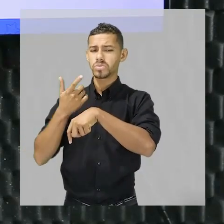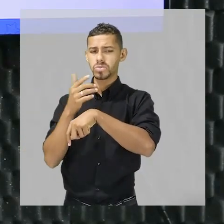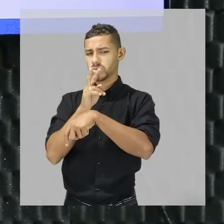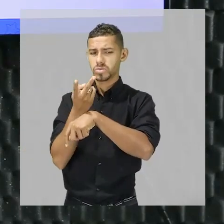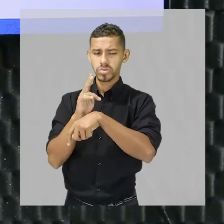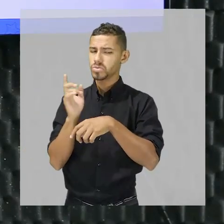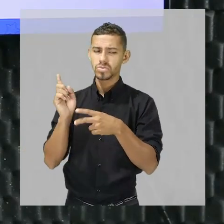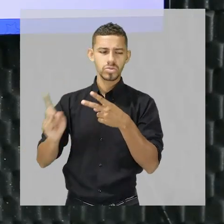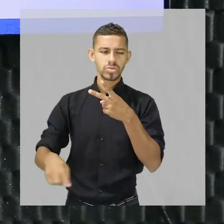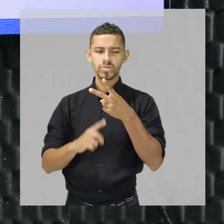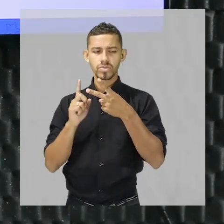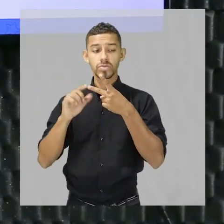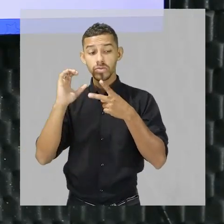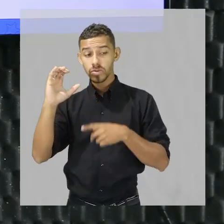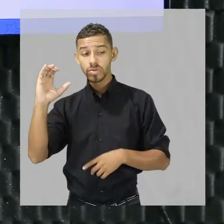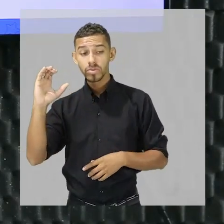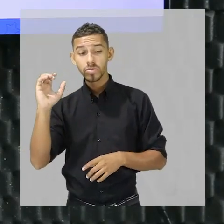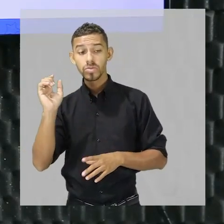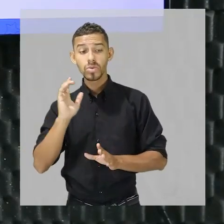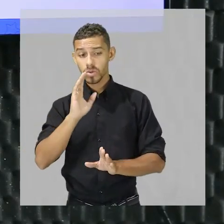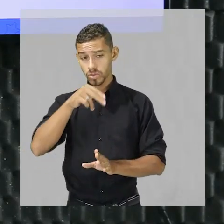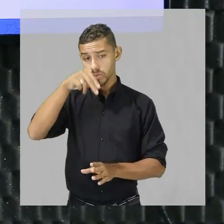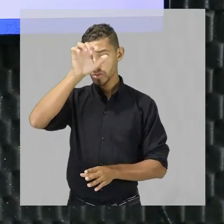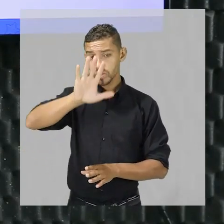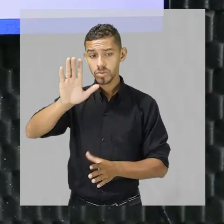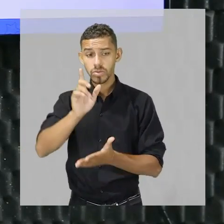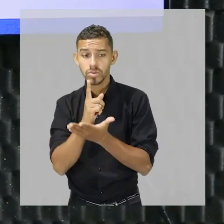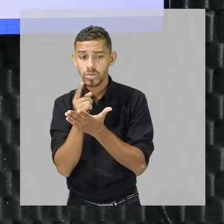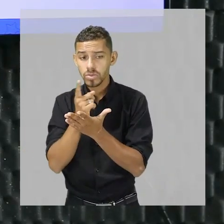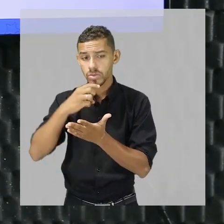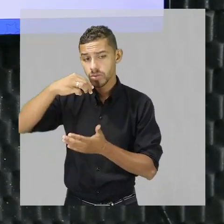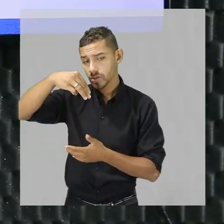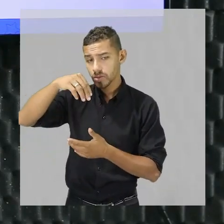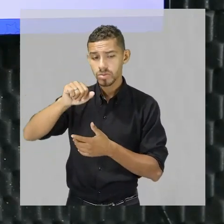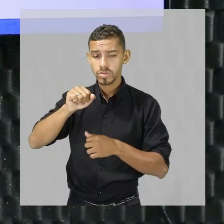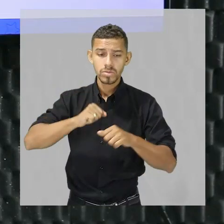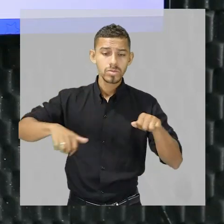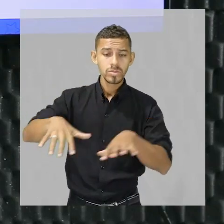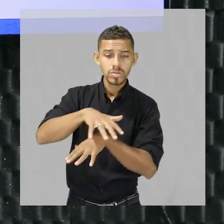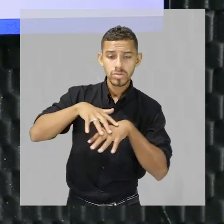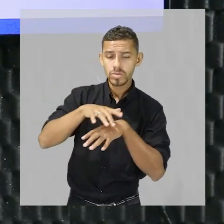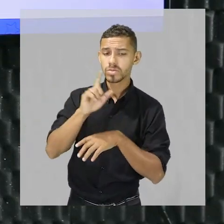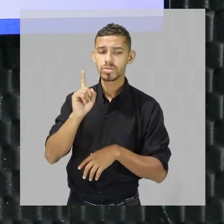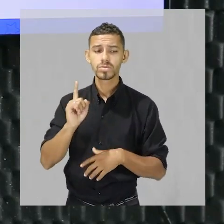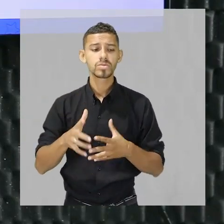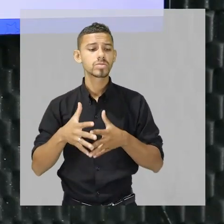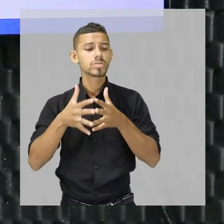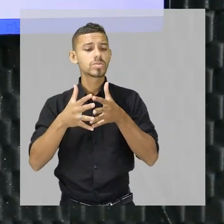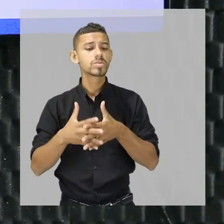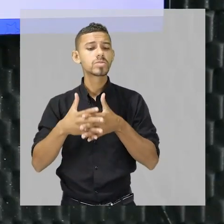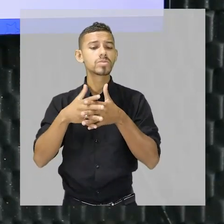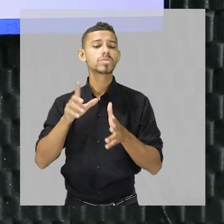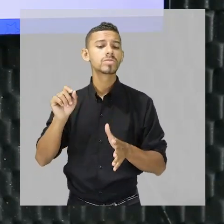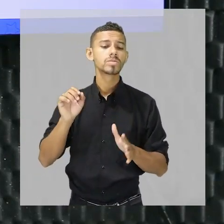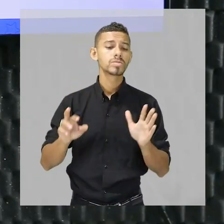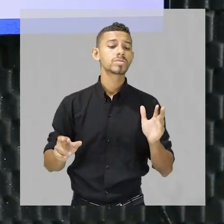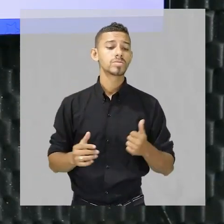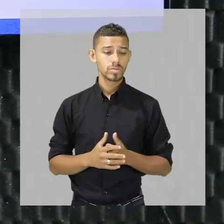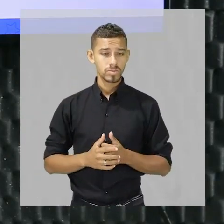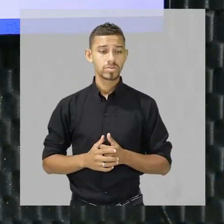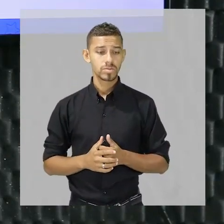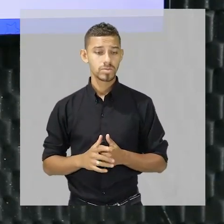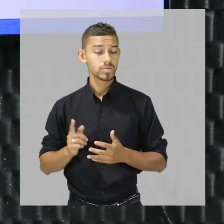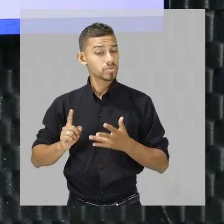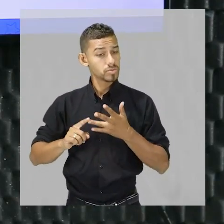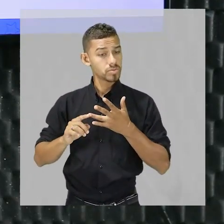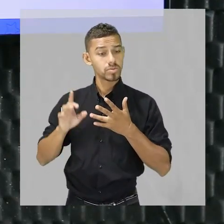horários, né? É em relação ao norte magnético? Também não, né, galera? A grande confusão de Alice está onde? Em relação aos referenciais de